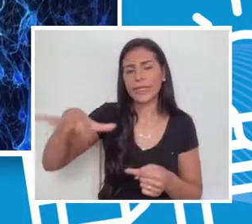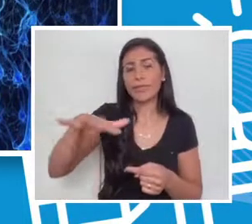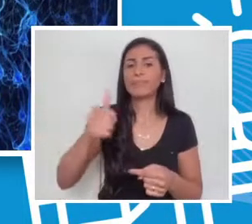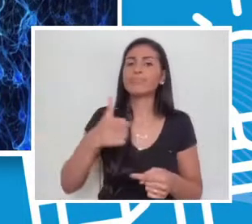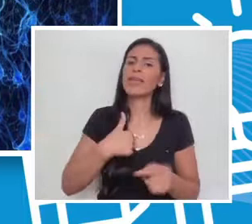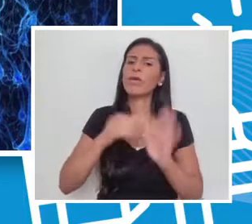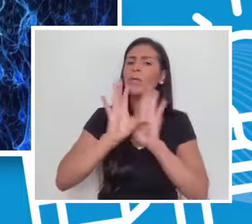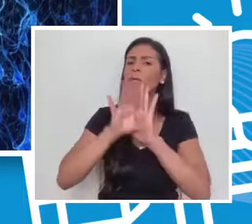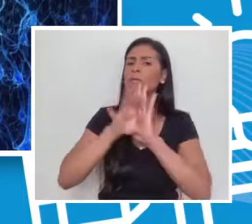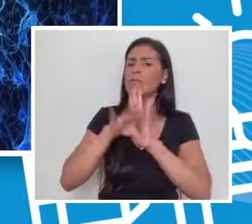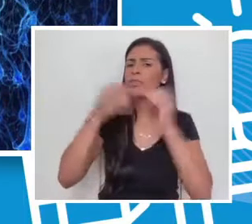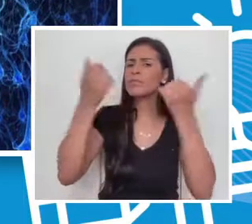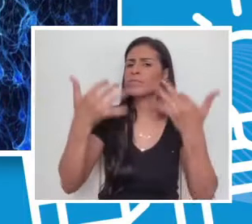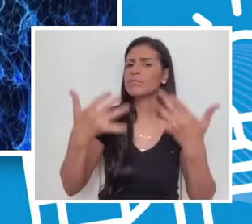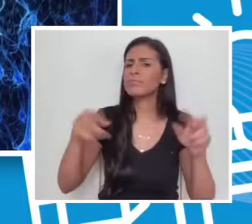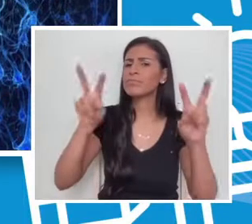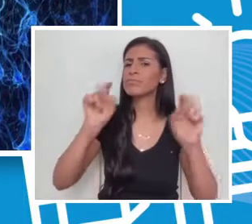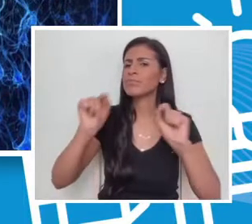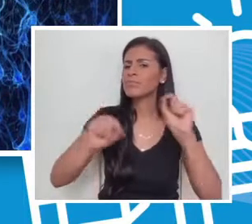a neuroplasticidade